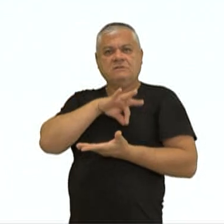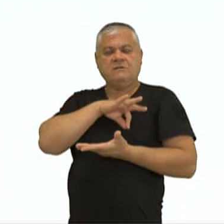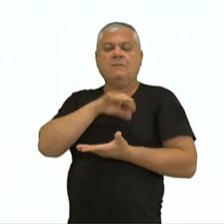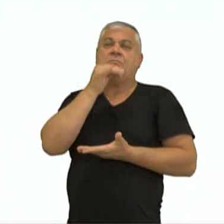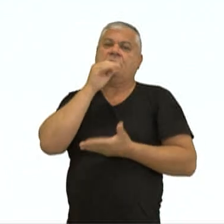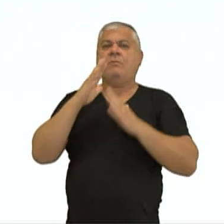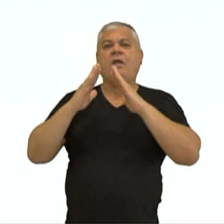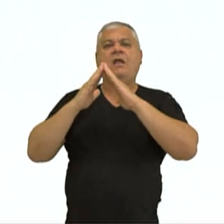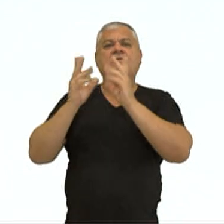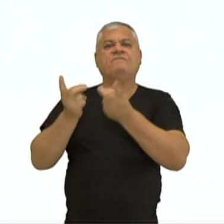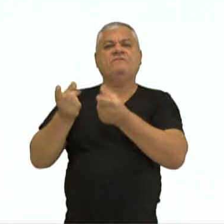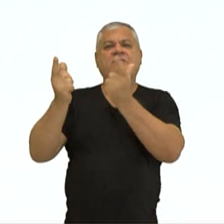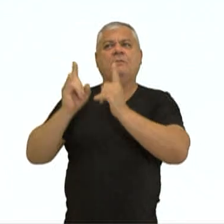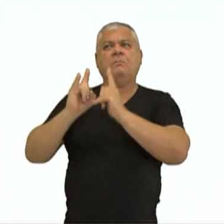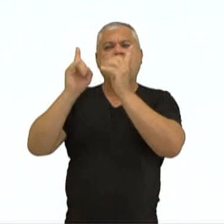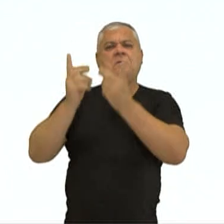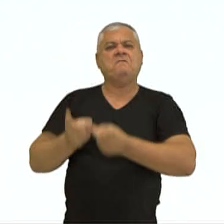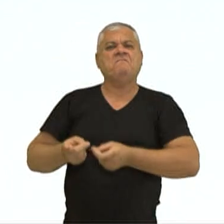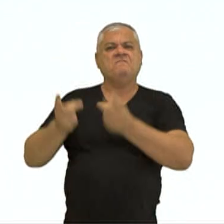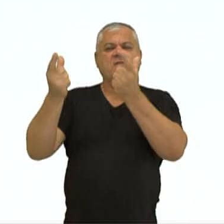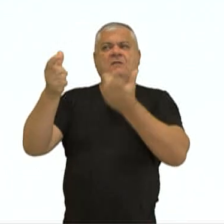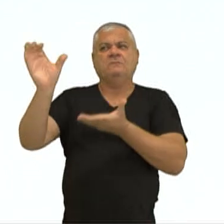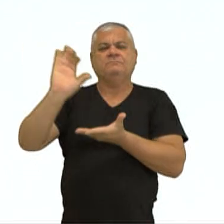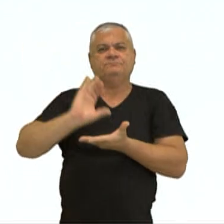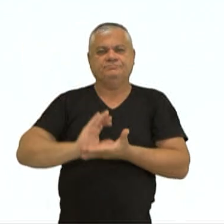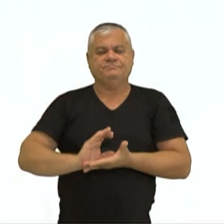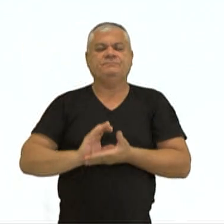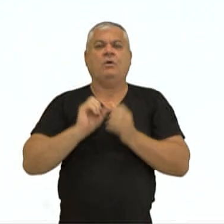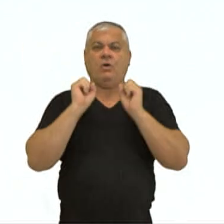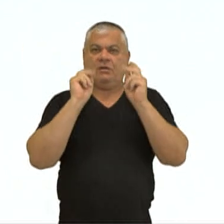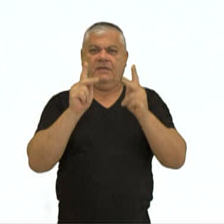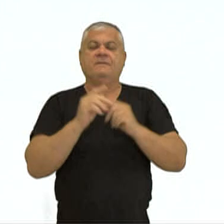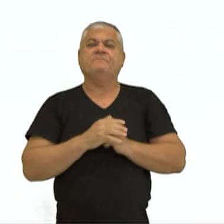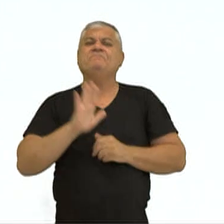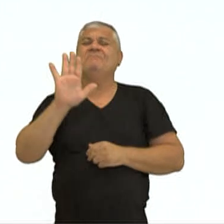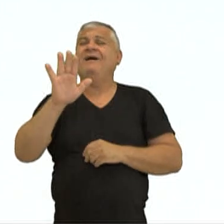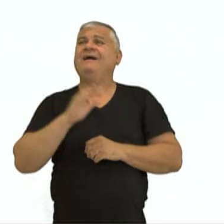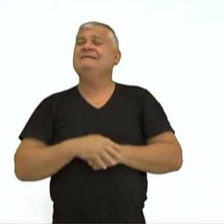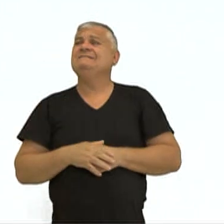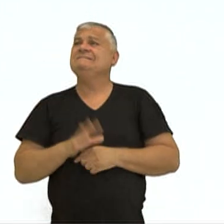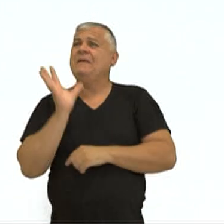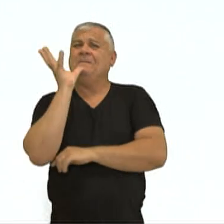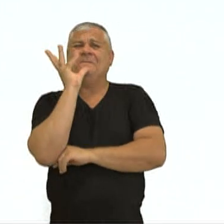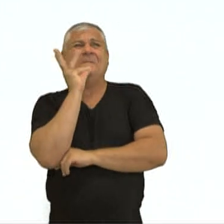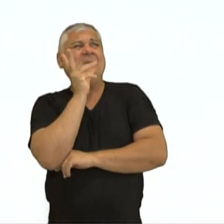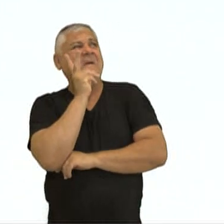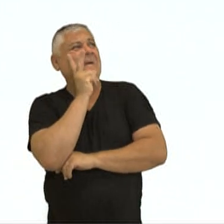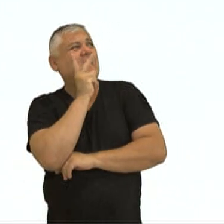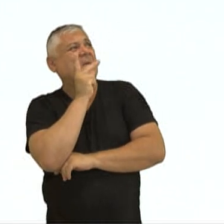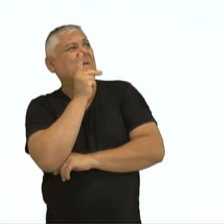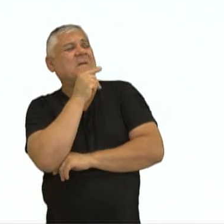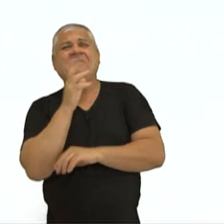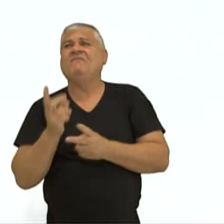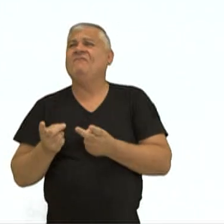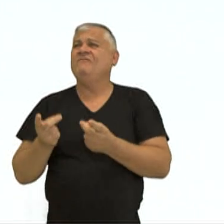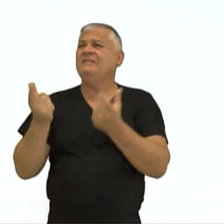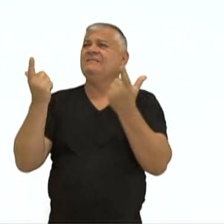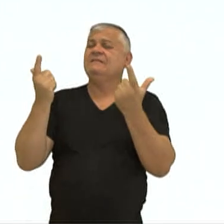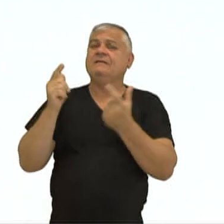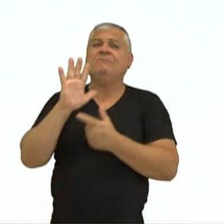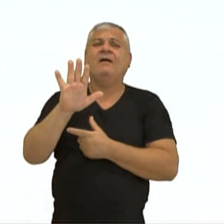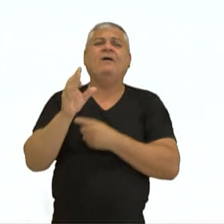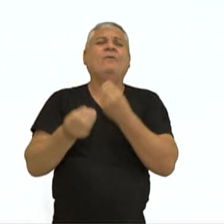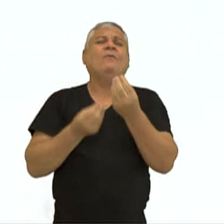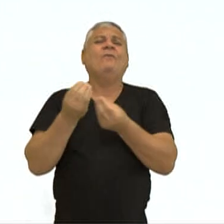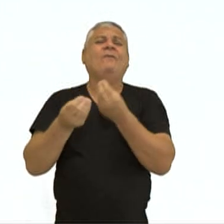vender uma casa, um apartamento, pode demorar até que a proposta apareça. Leva um tempo você transformar essa propriedade em